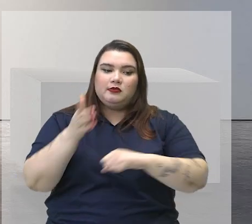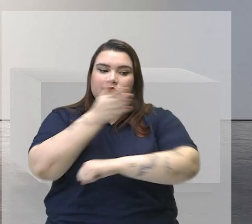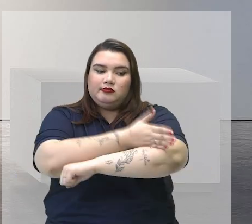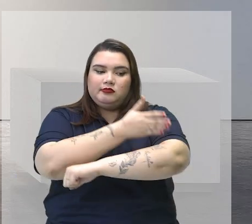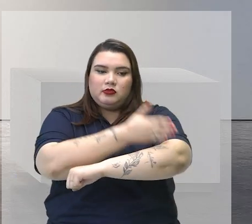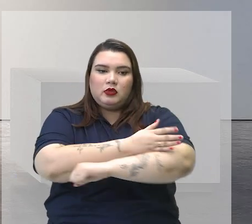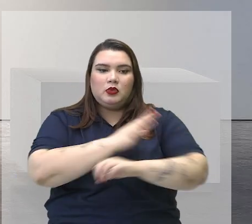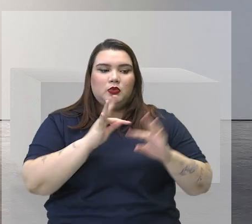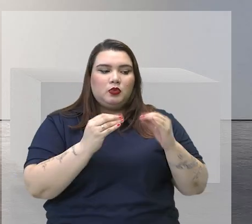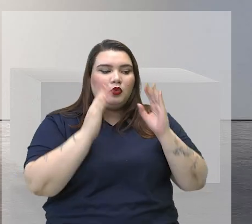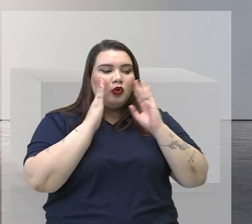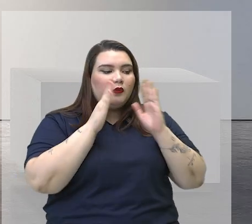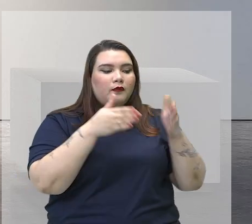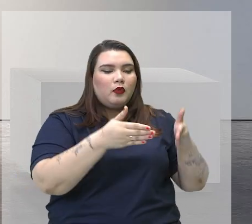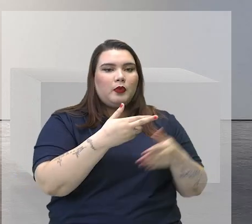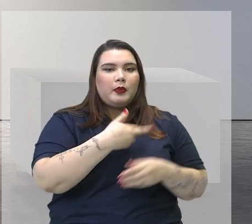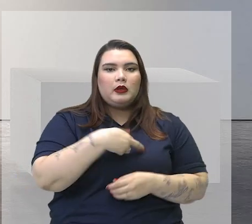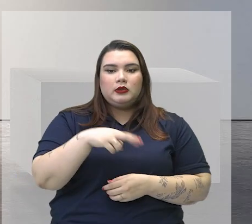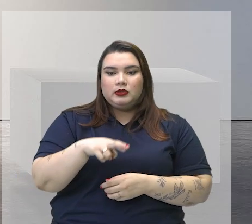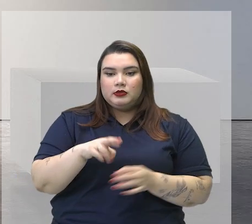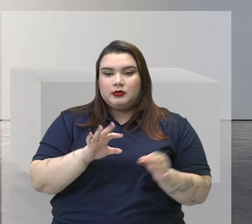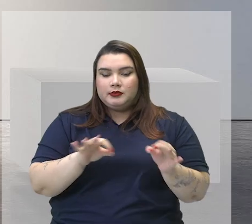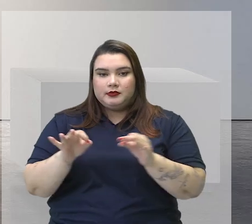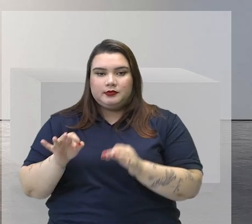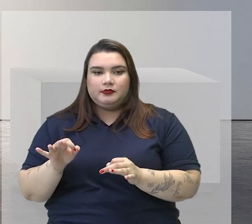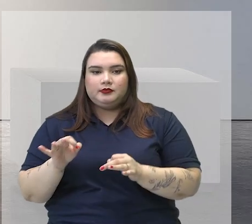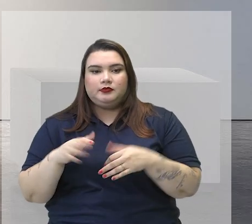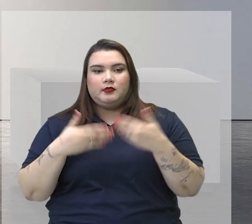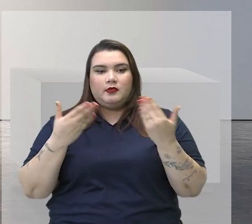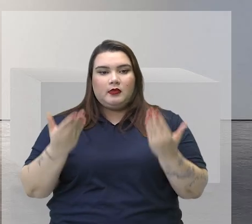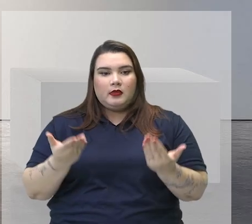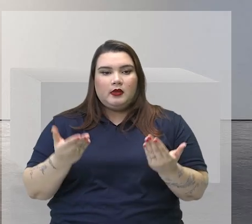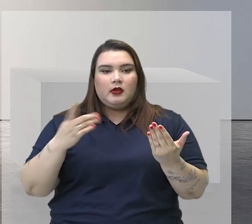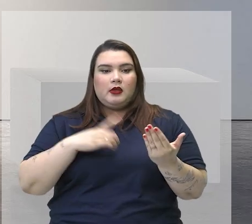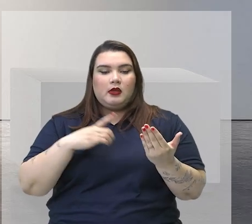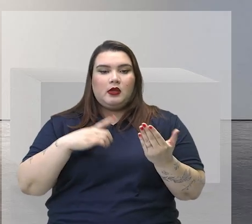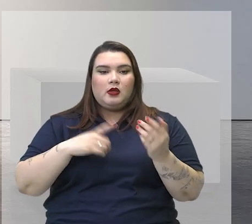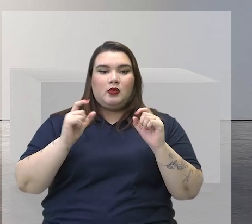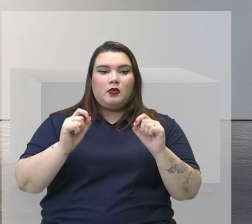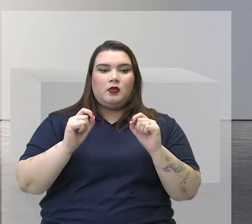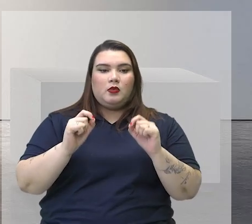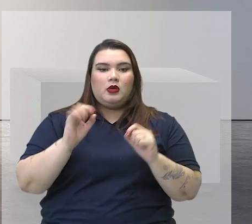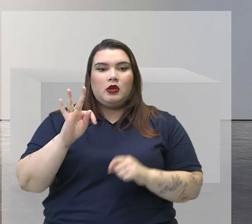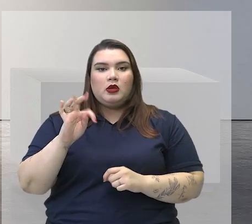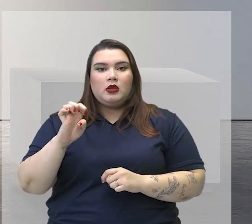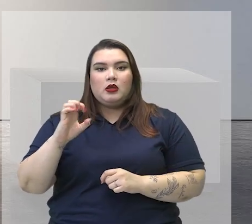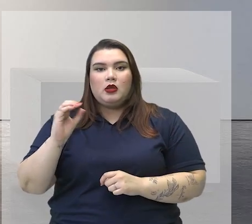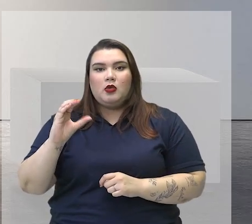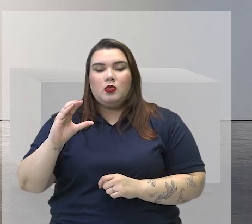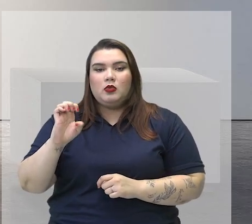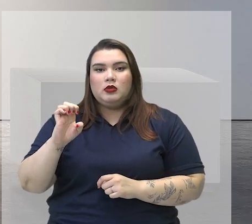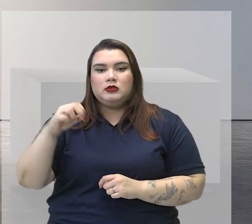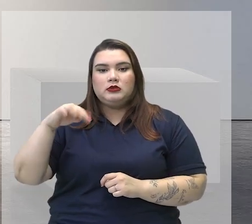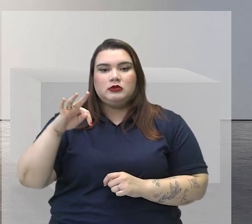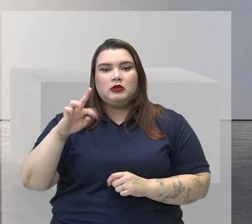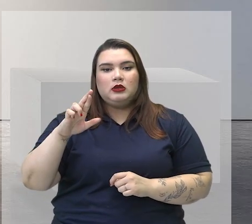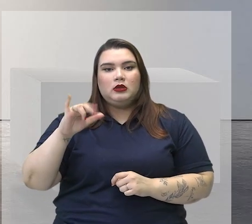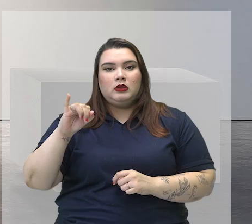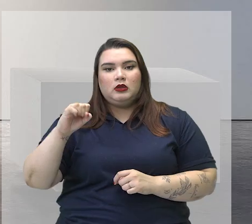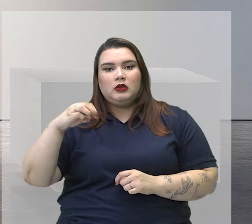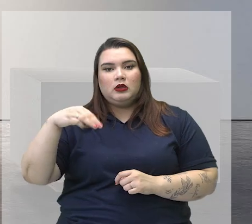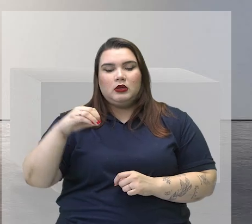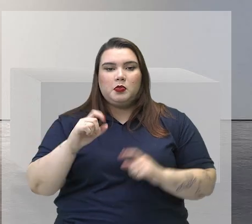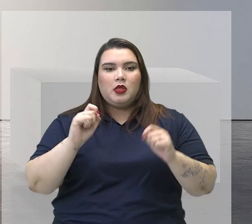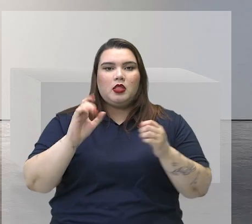era voltado para a religiosidade. Ou seja, havia o teocentrismo, Deus como centro do mundo. E